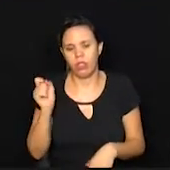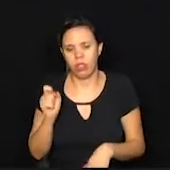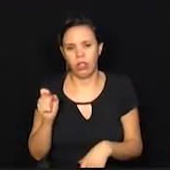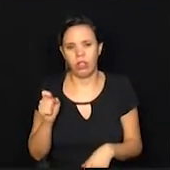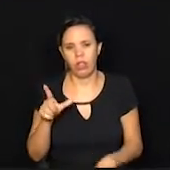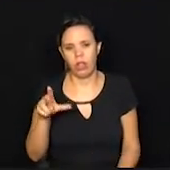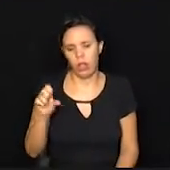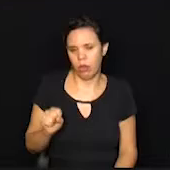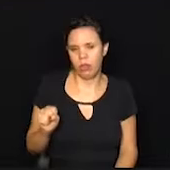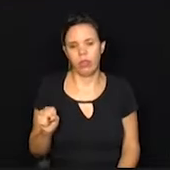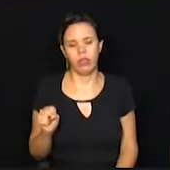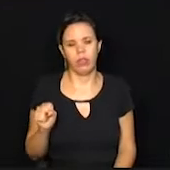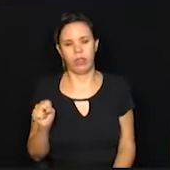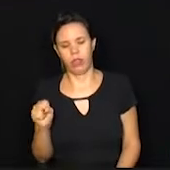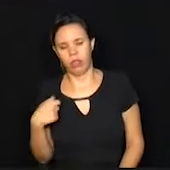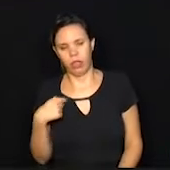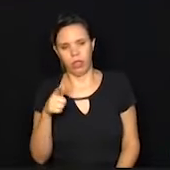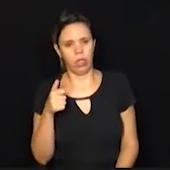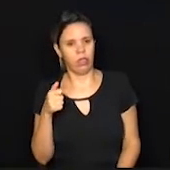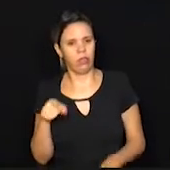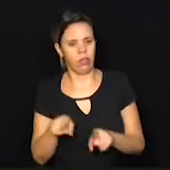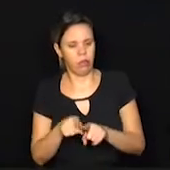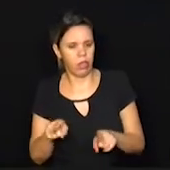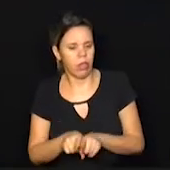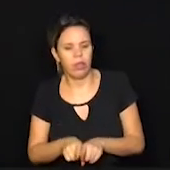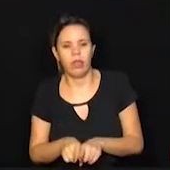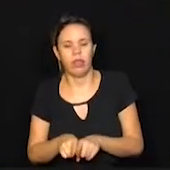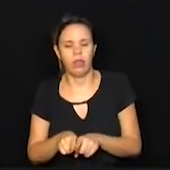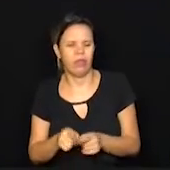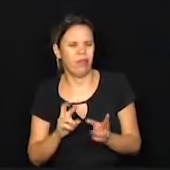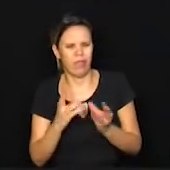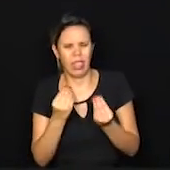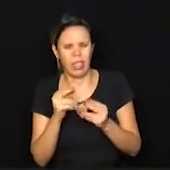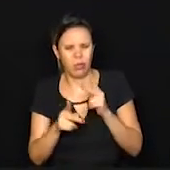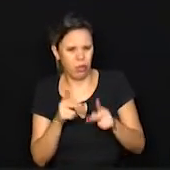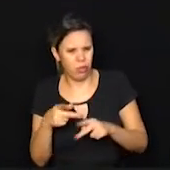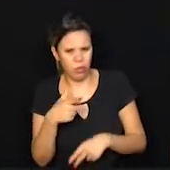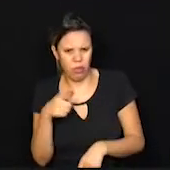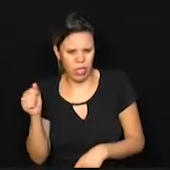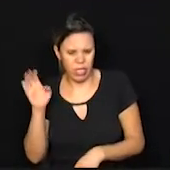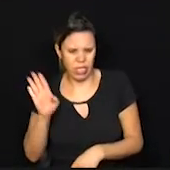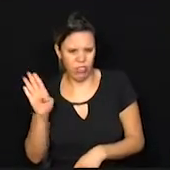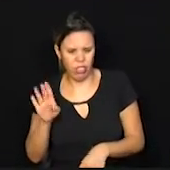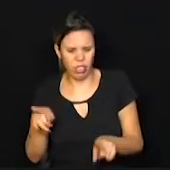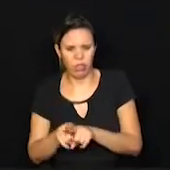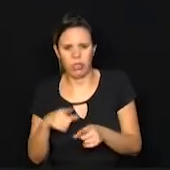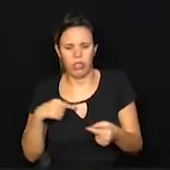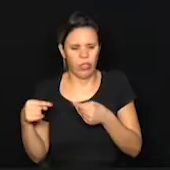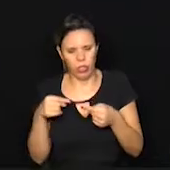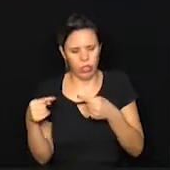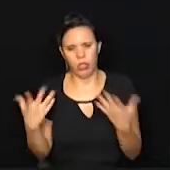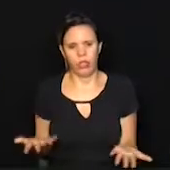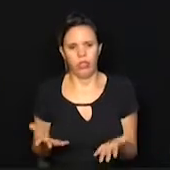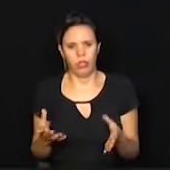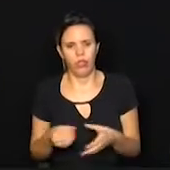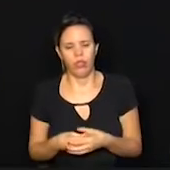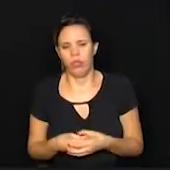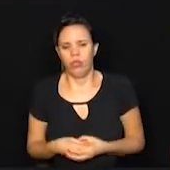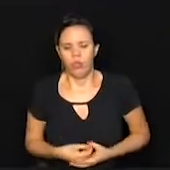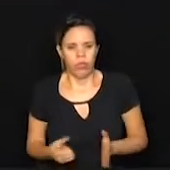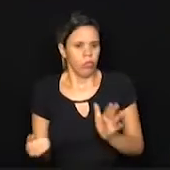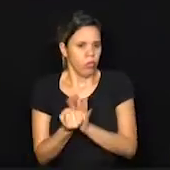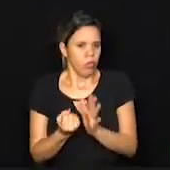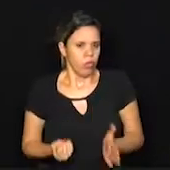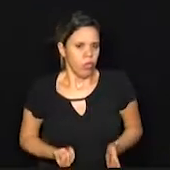candidato Euler Bentes Monteiro foi anticandidato bom então tem teve disputas nesse colégio eleitoral mas é um jogo de cartas marcadas